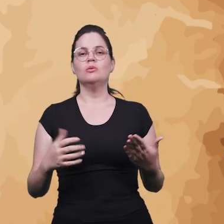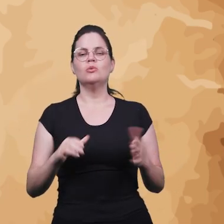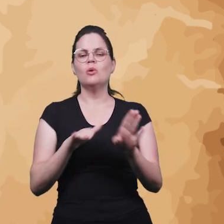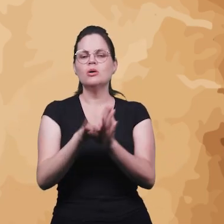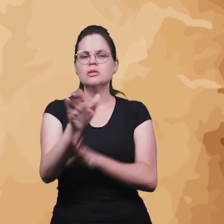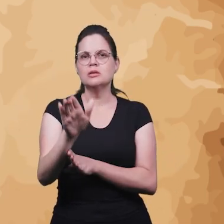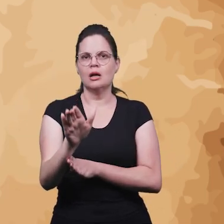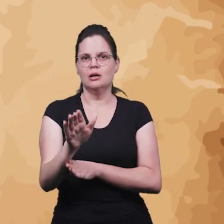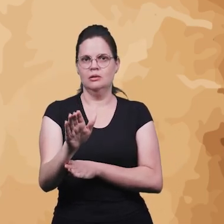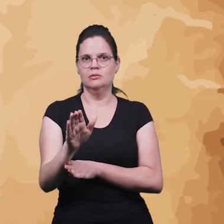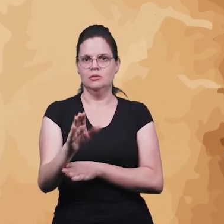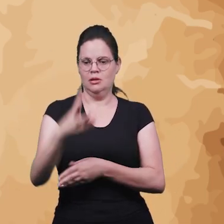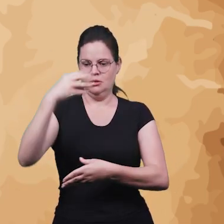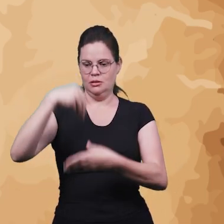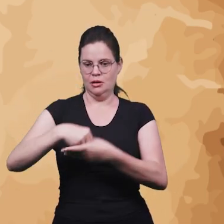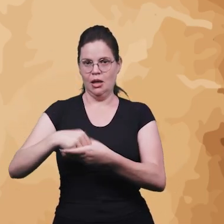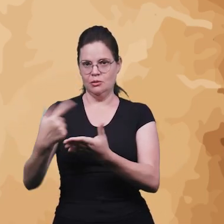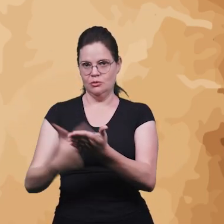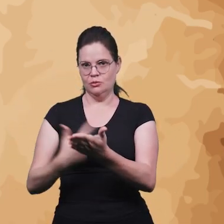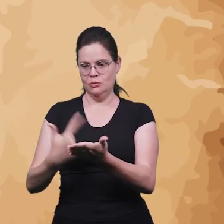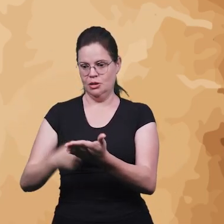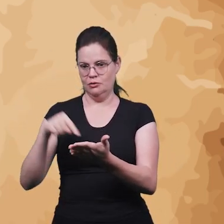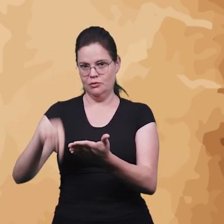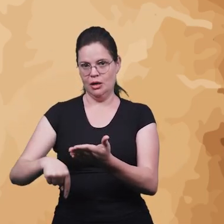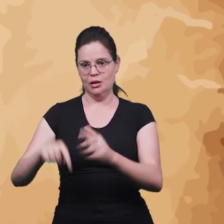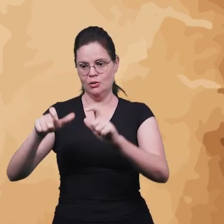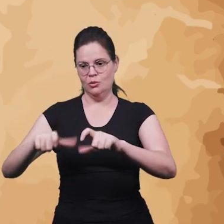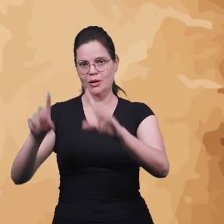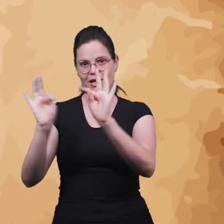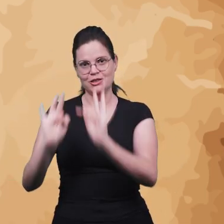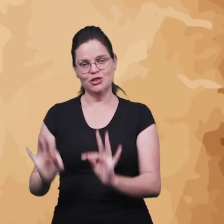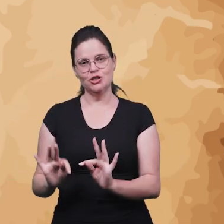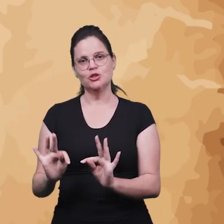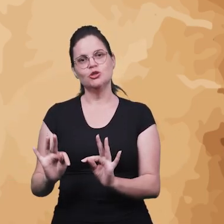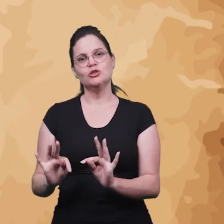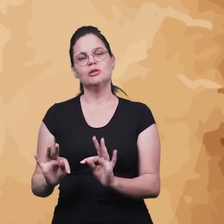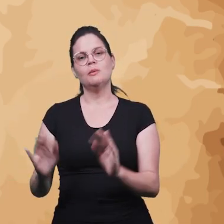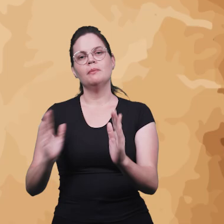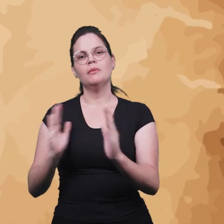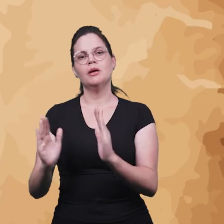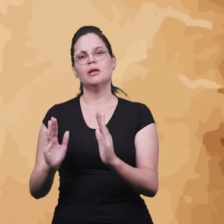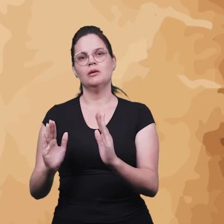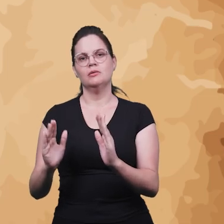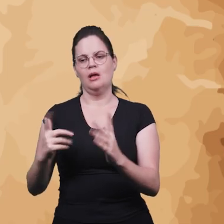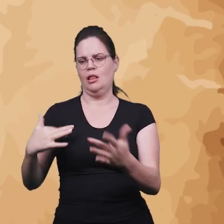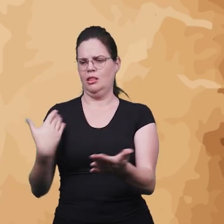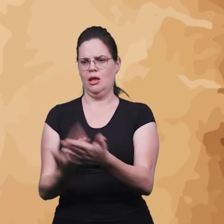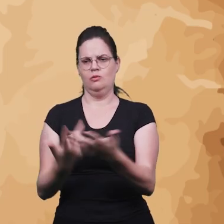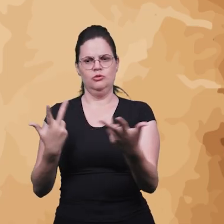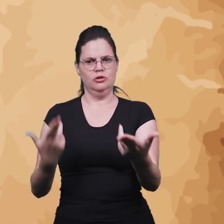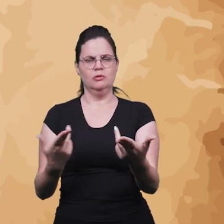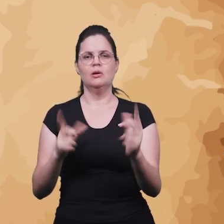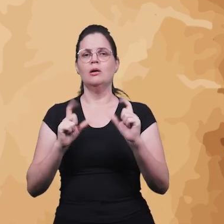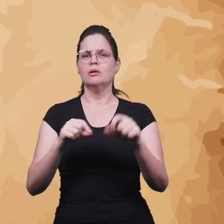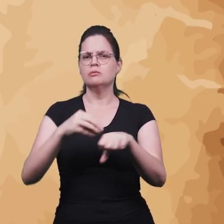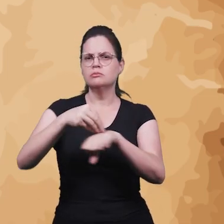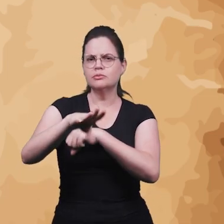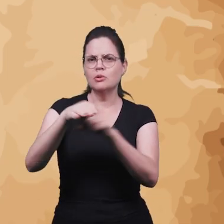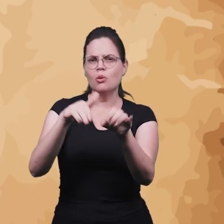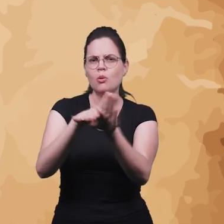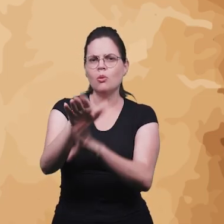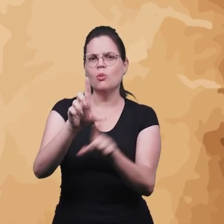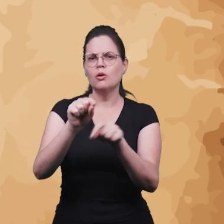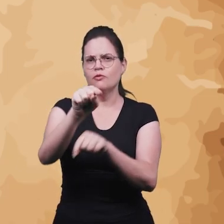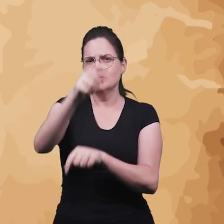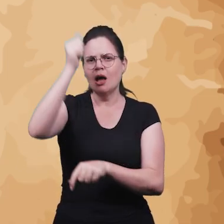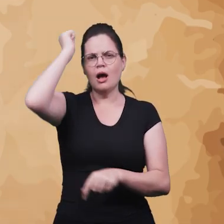conselho que está lá na carta de Tiatira e que serve para nós hoje também. É para que o homem se arrependa,